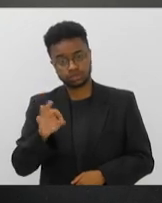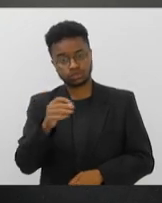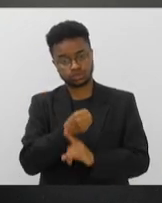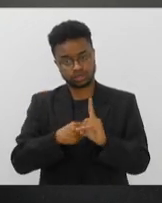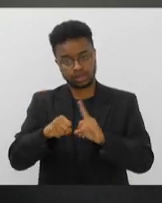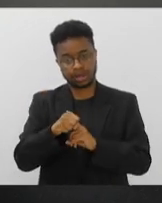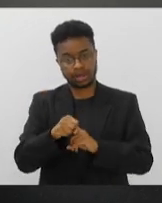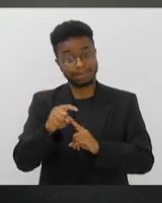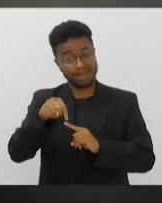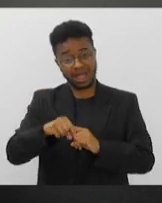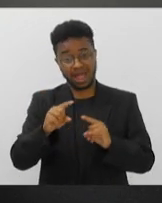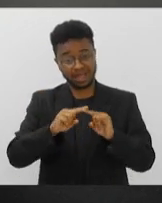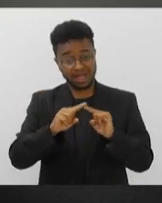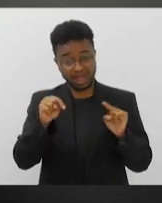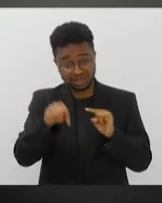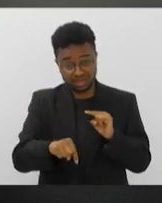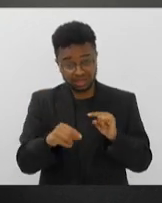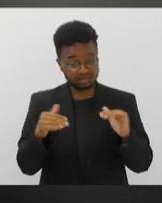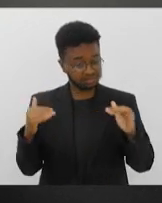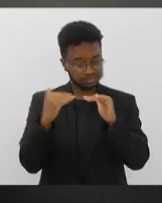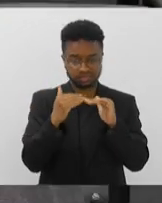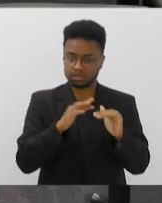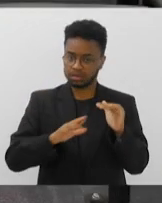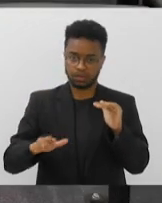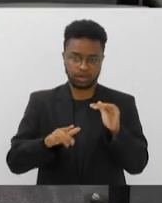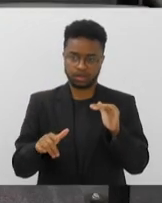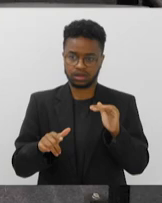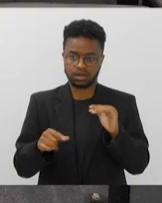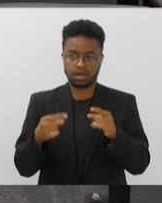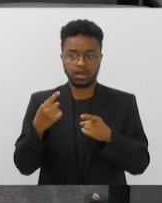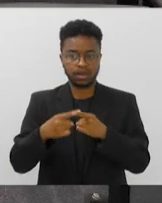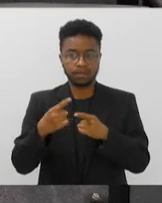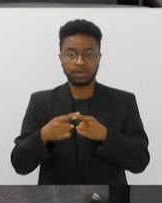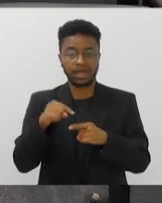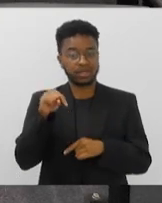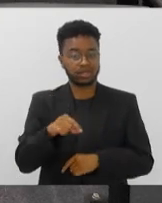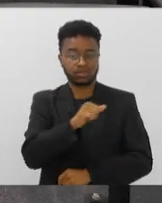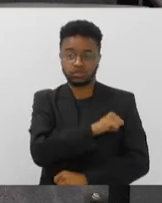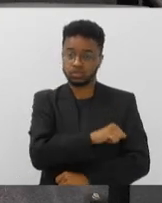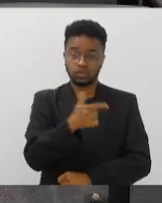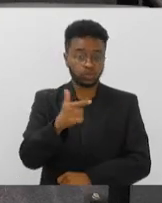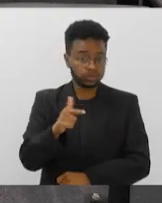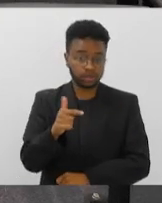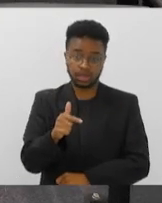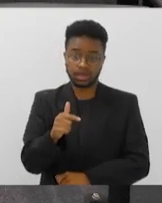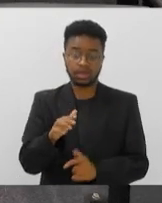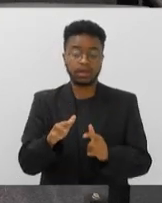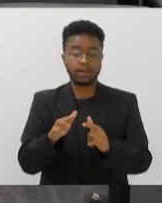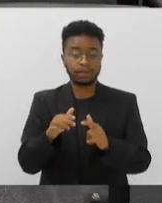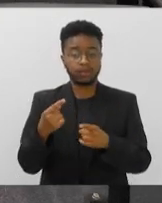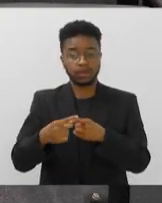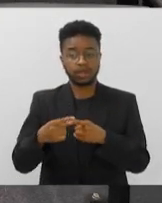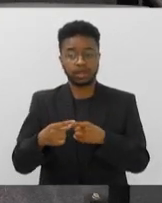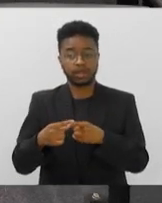sabia o Conselho Estadual do Rio de Janeiro não tem composição paritária H anos porque por uma ação tirar o MP e